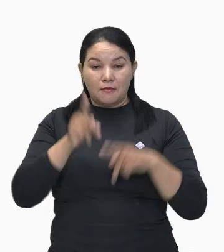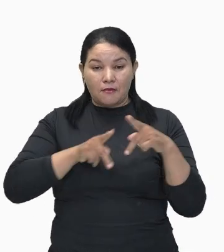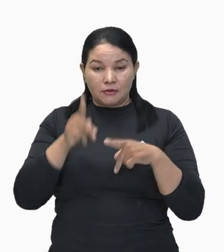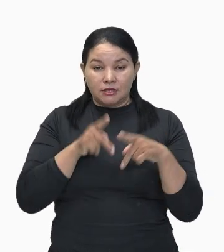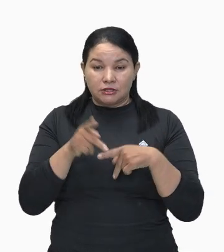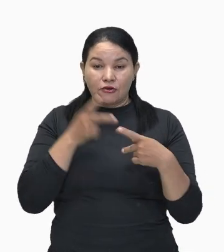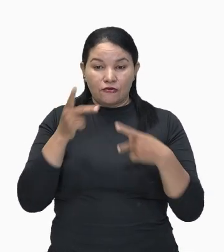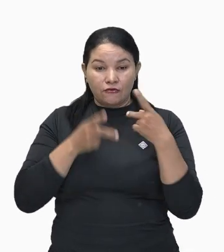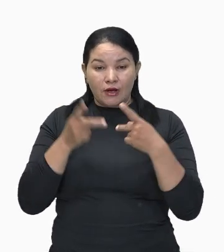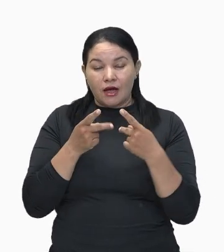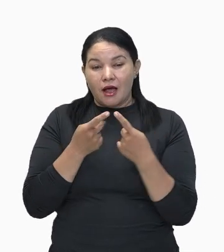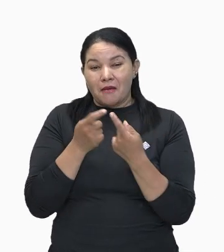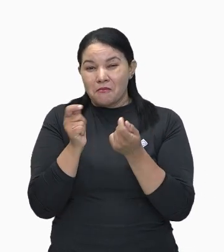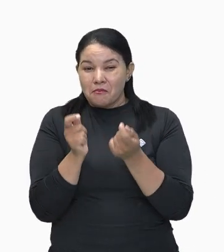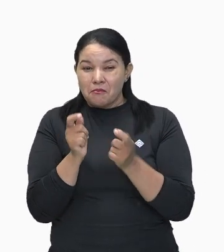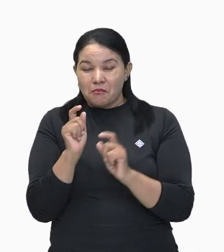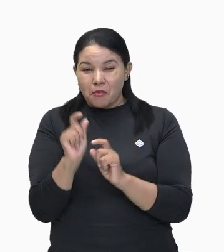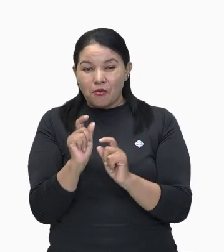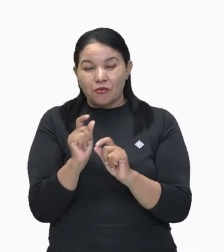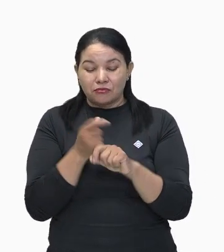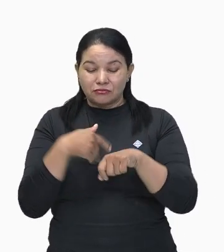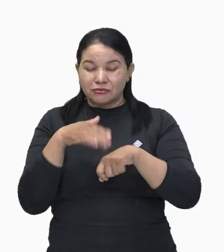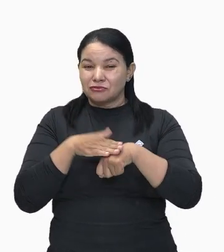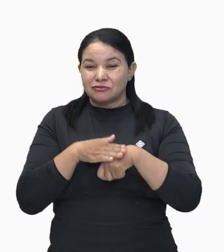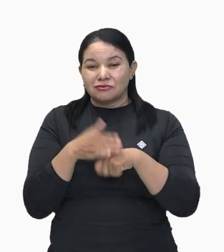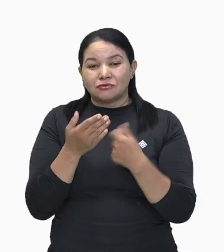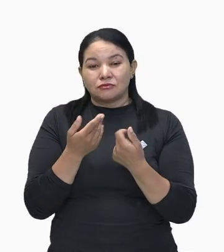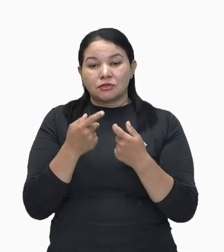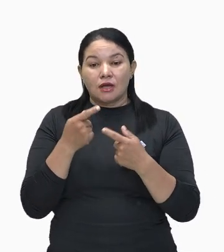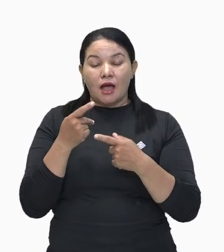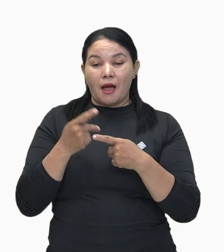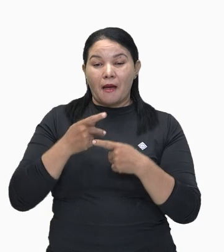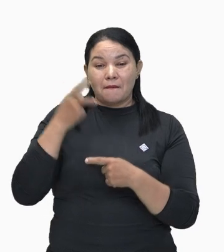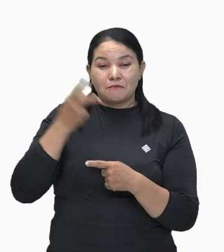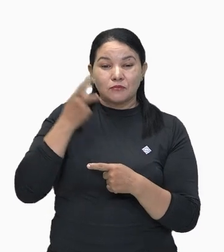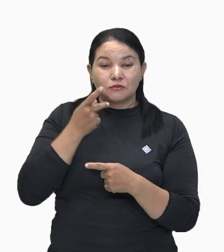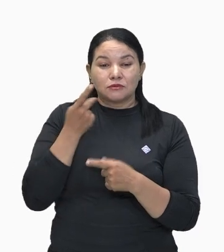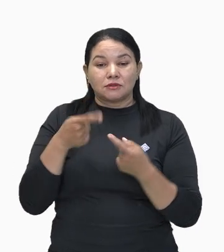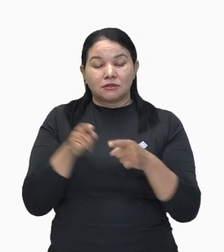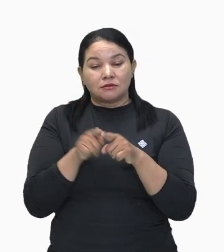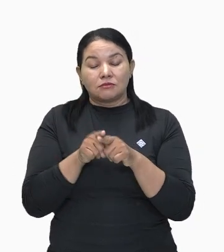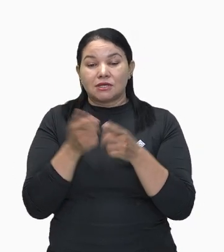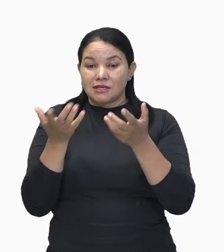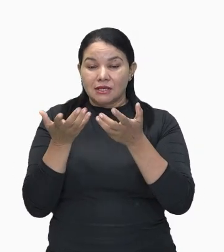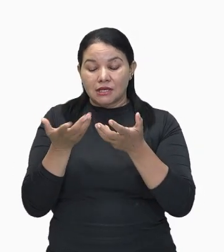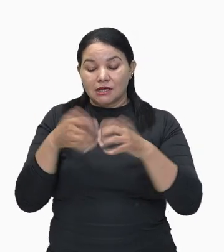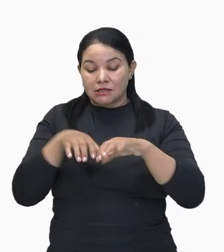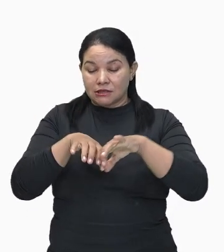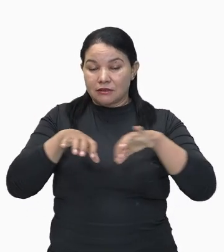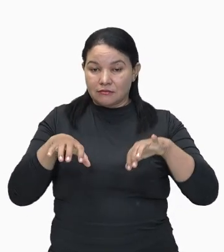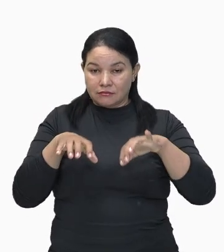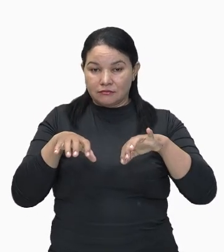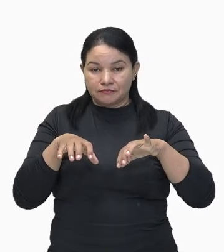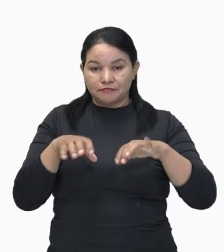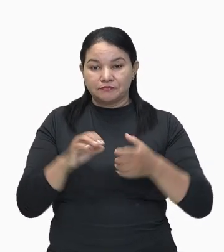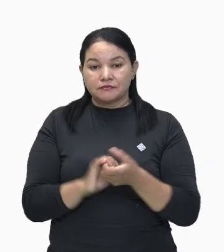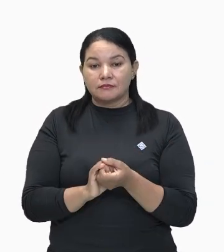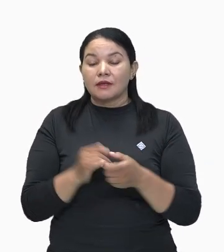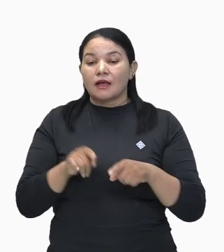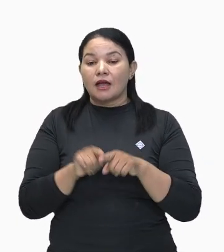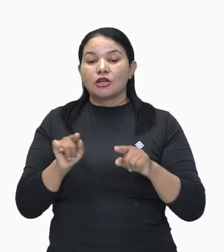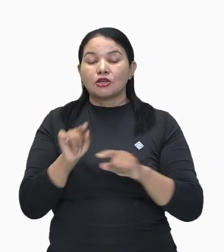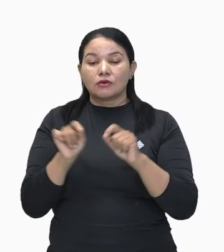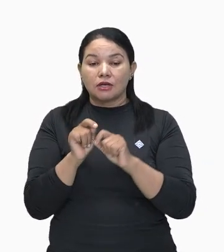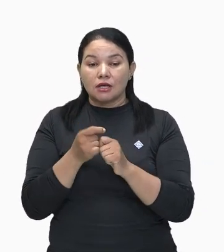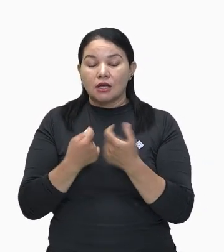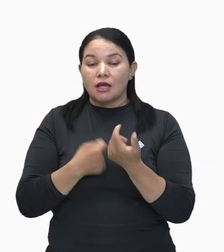pouca autonomia e representatividade política. Então, eles queriam, né, ali se separar territorialmente. E acabaram, então, que chegaram num acordo